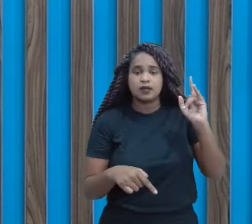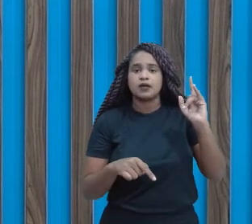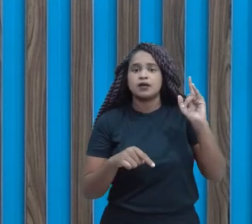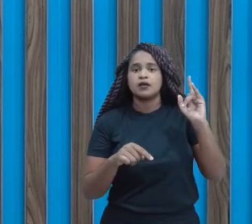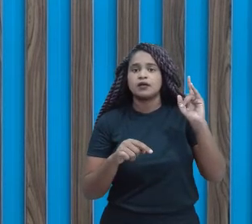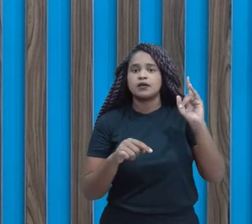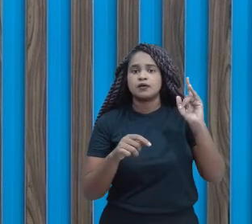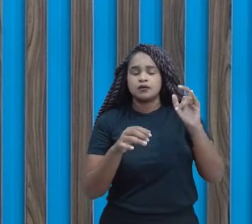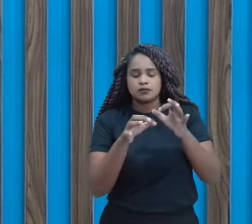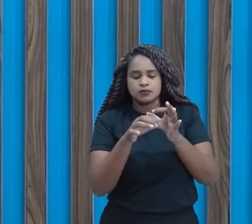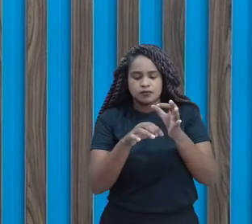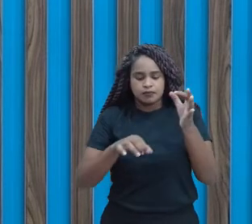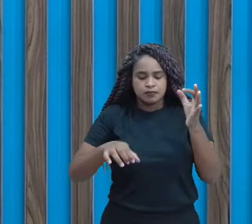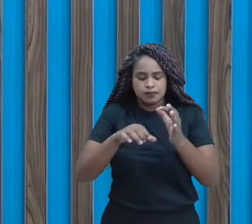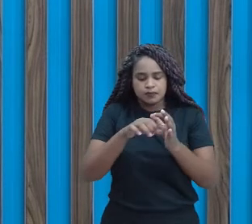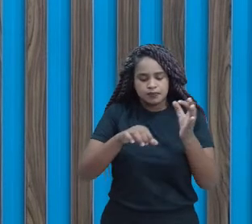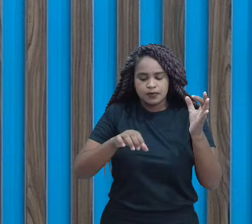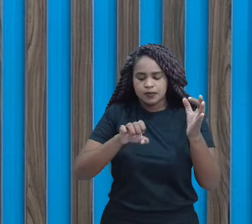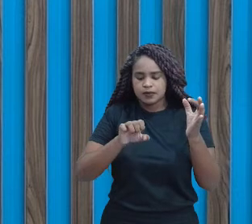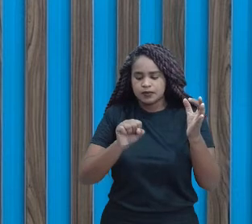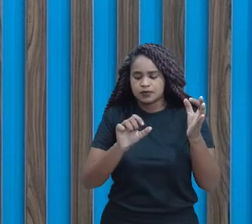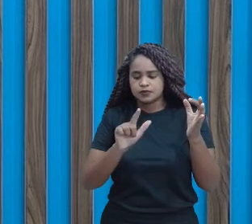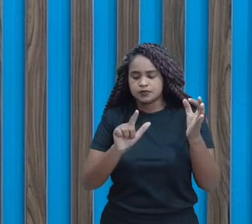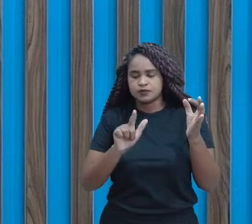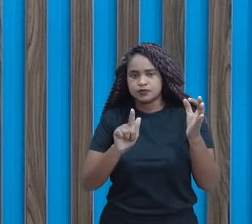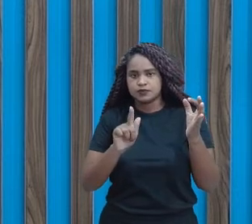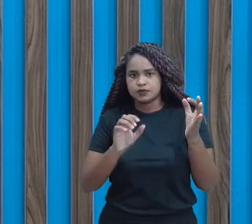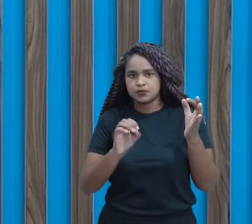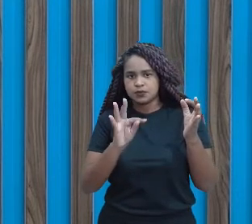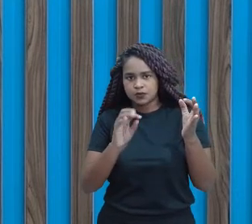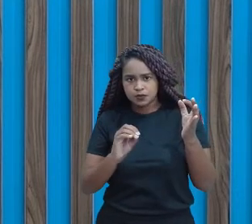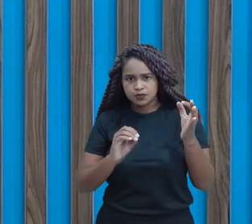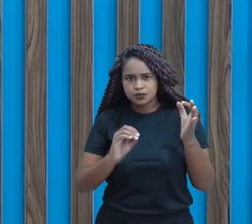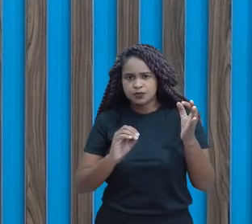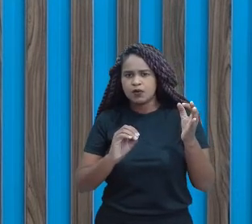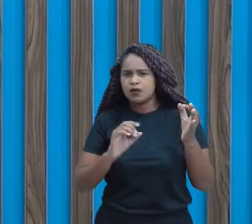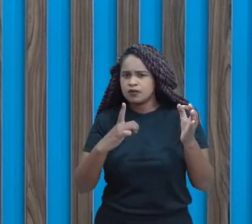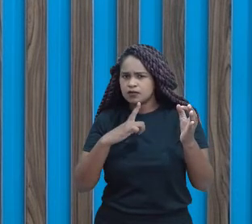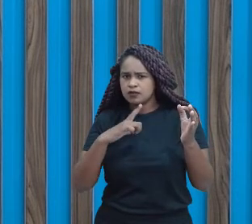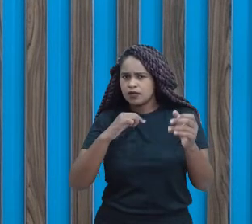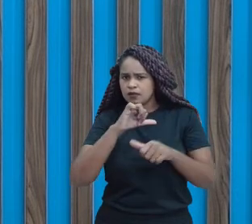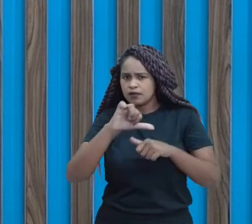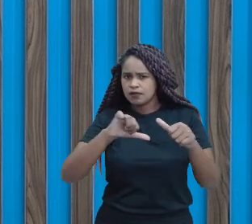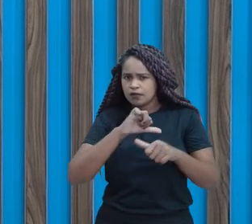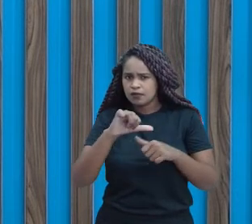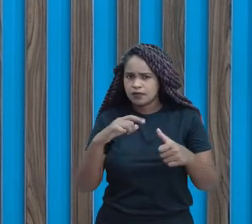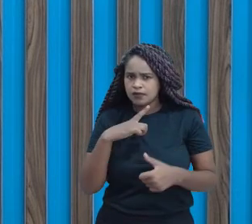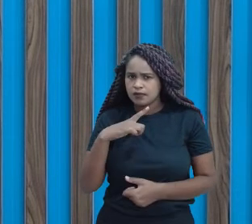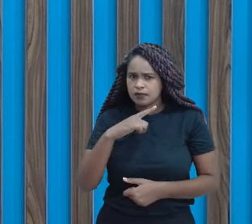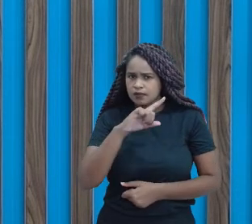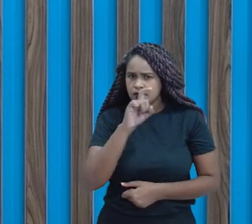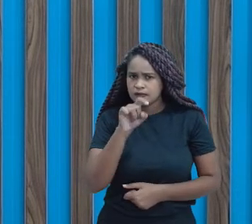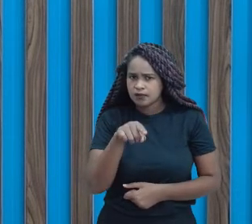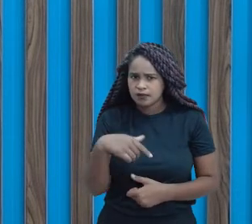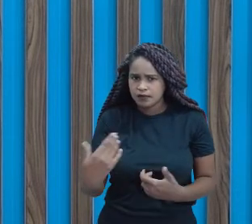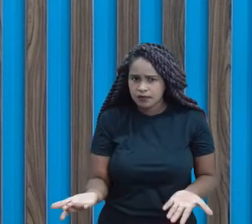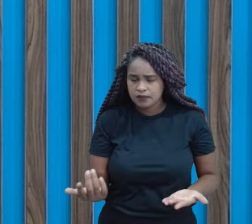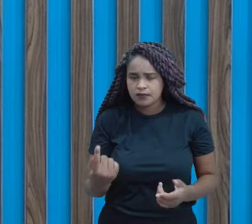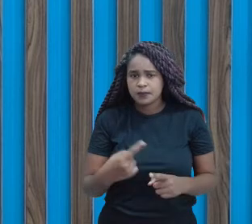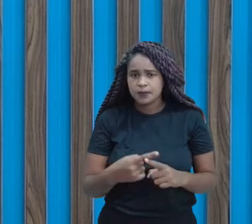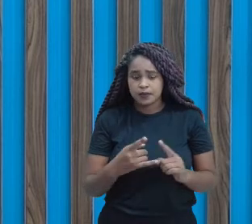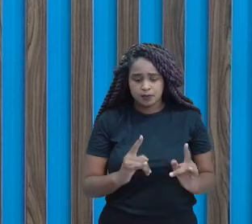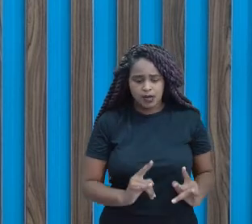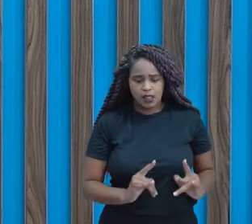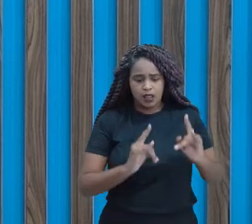não. Vou botar aí 20 andares. Cada prédio, cada andar com 4 apartamentos. É a média, não é?